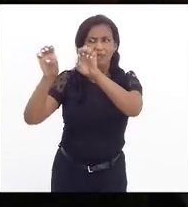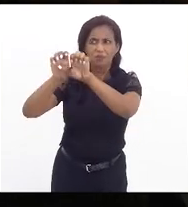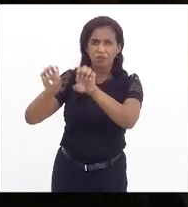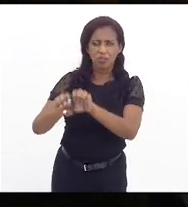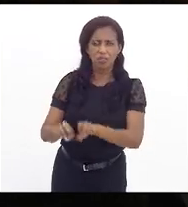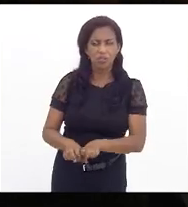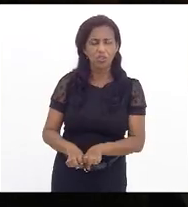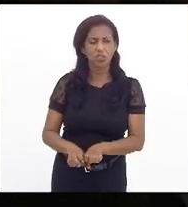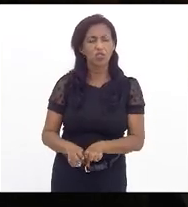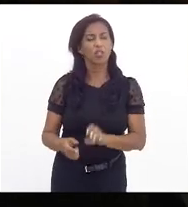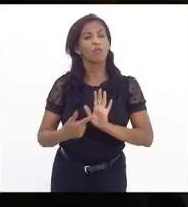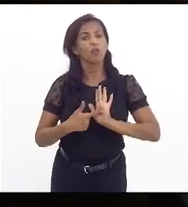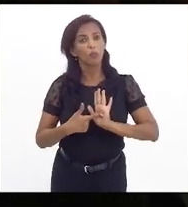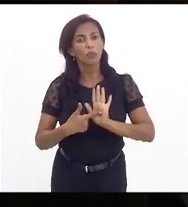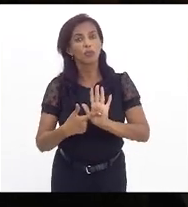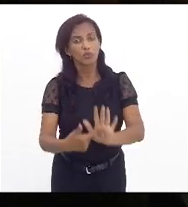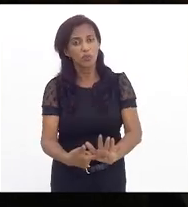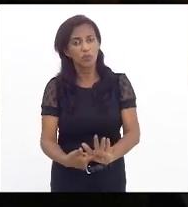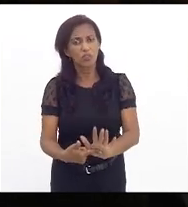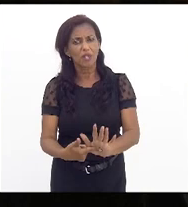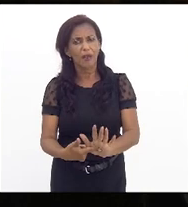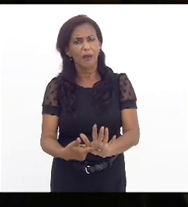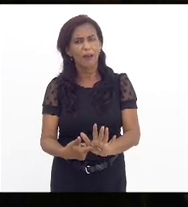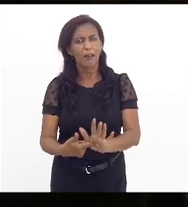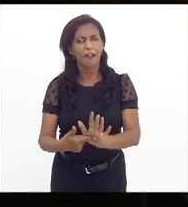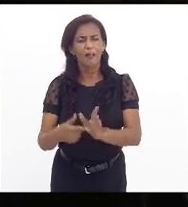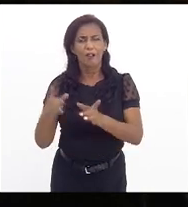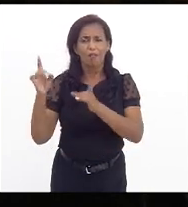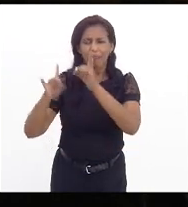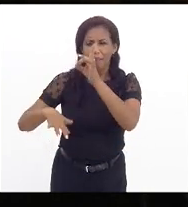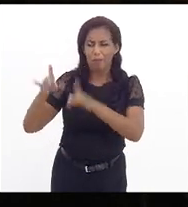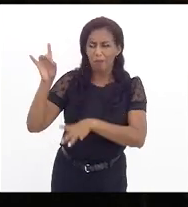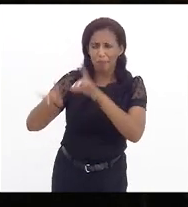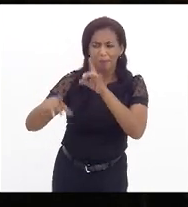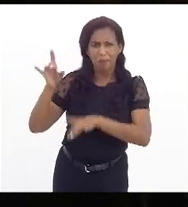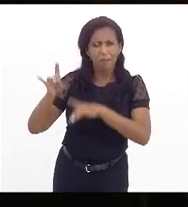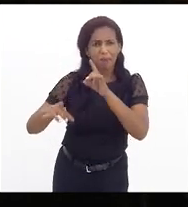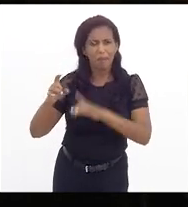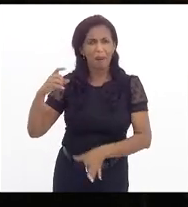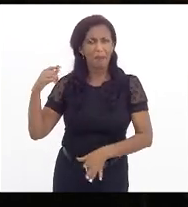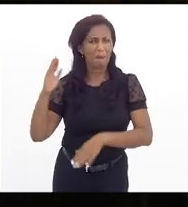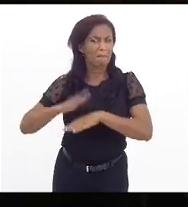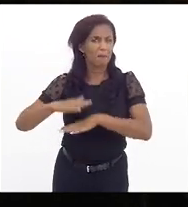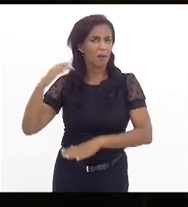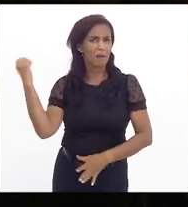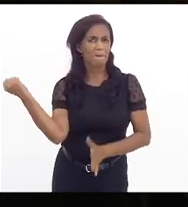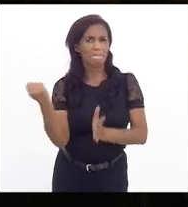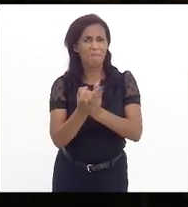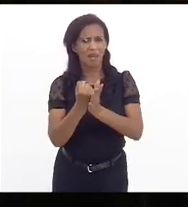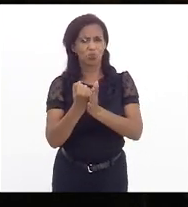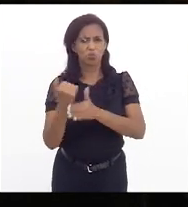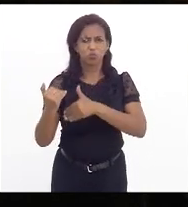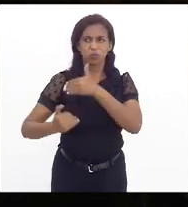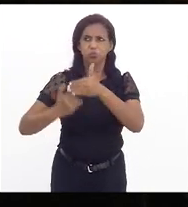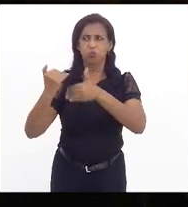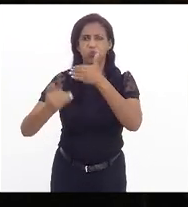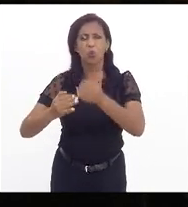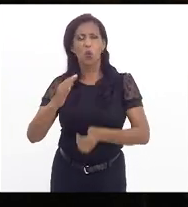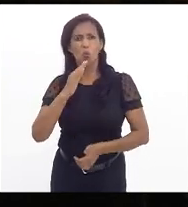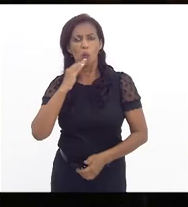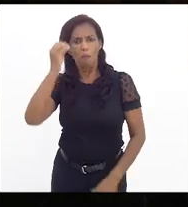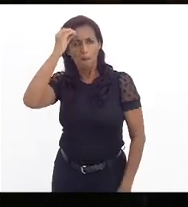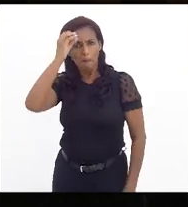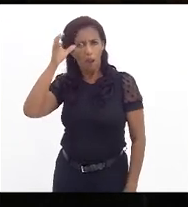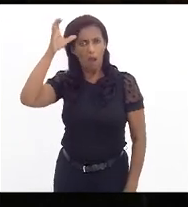estatísticas vão mostrar recordes de evasão e o maior impacto na construção de conhecimento